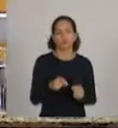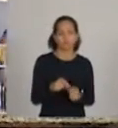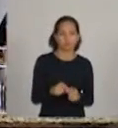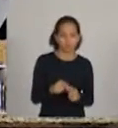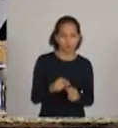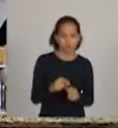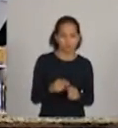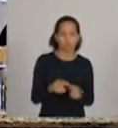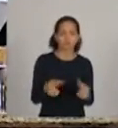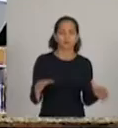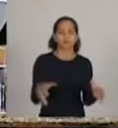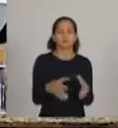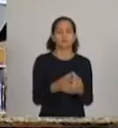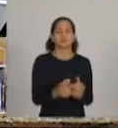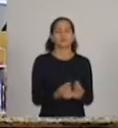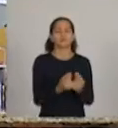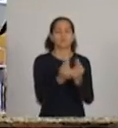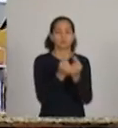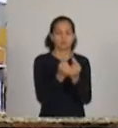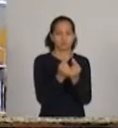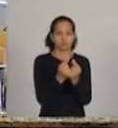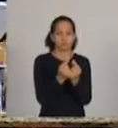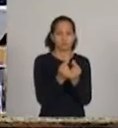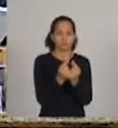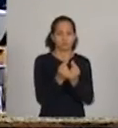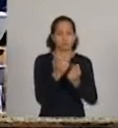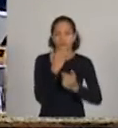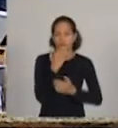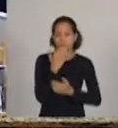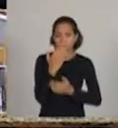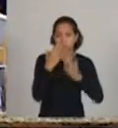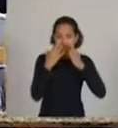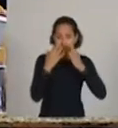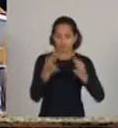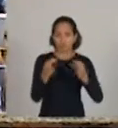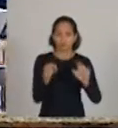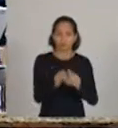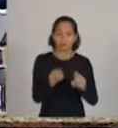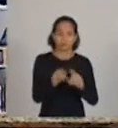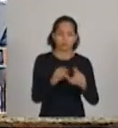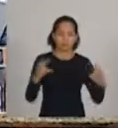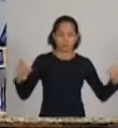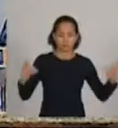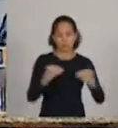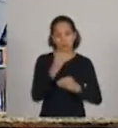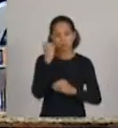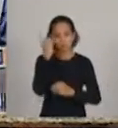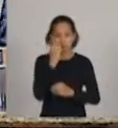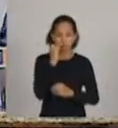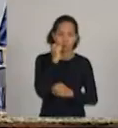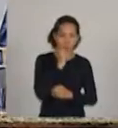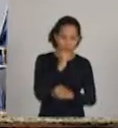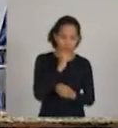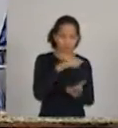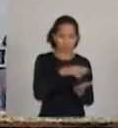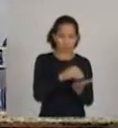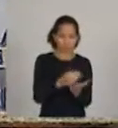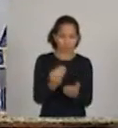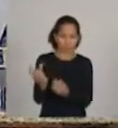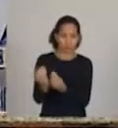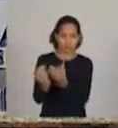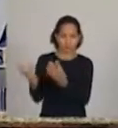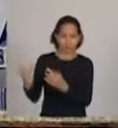ciente, a Comissão de Finanças, e peço que preste atenção aqui, e a todas as senhoras e senhores deputados, por cópia. Item